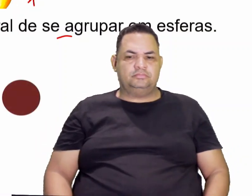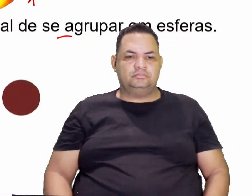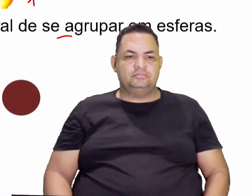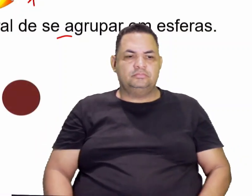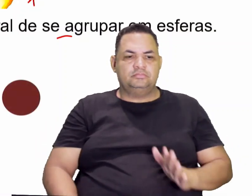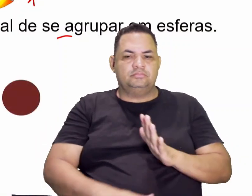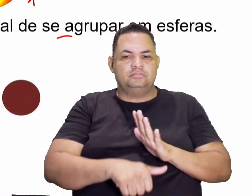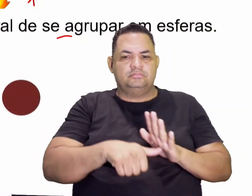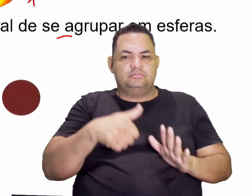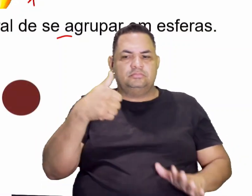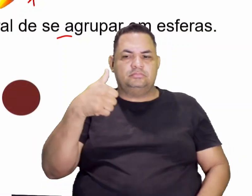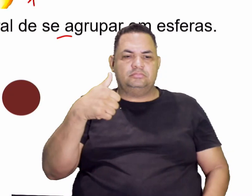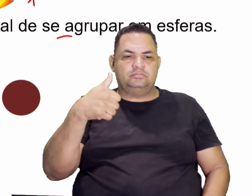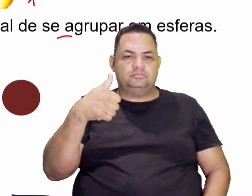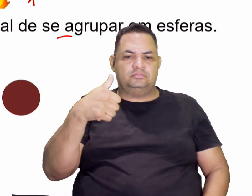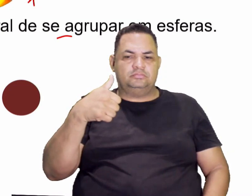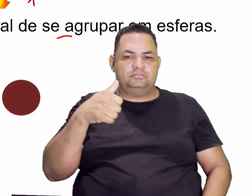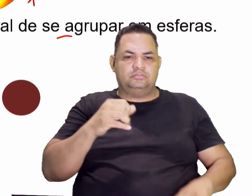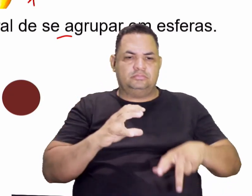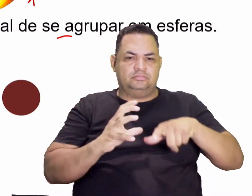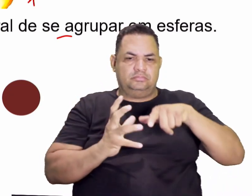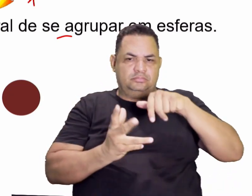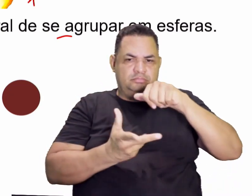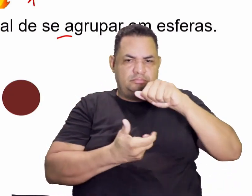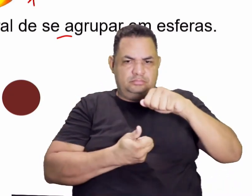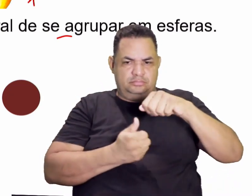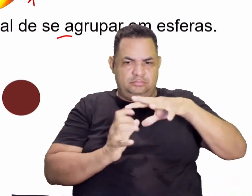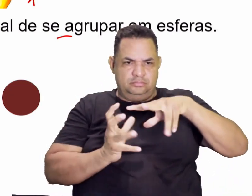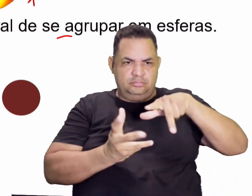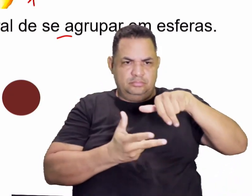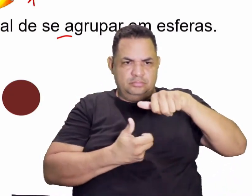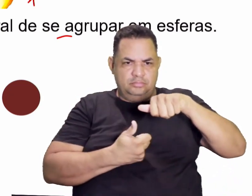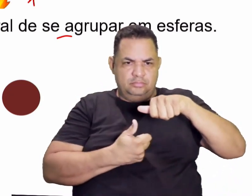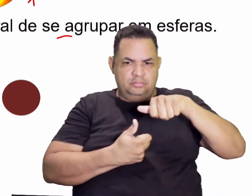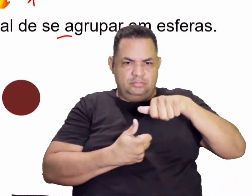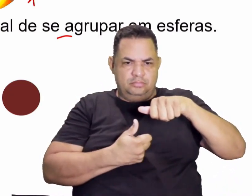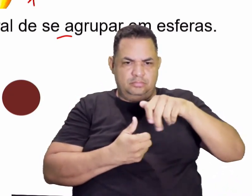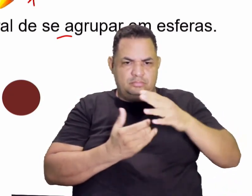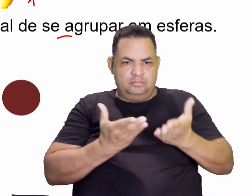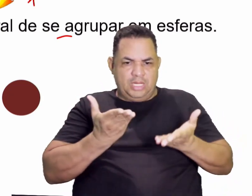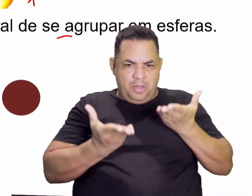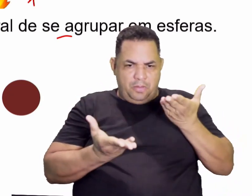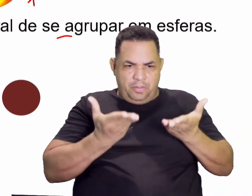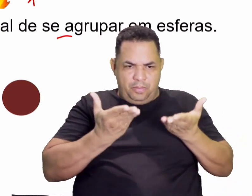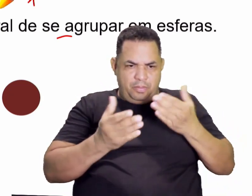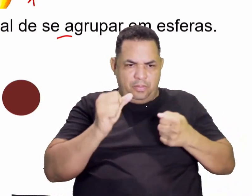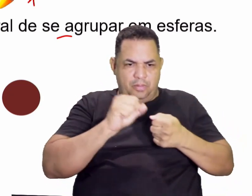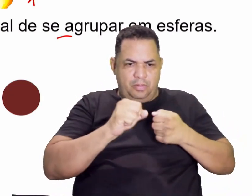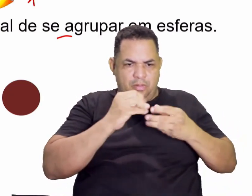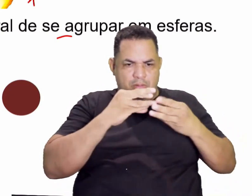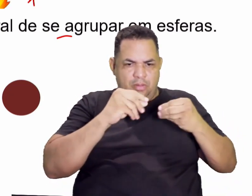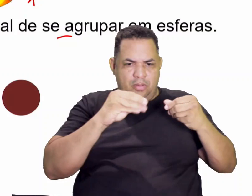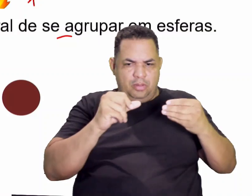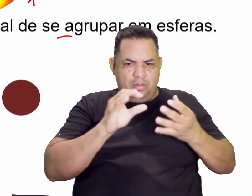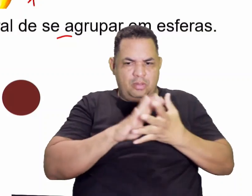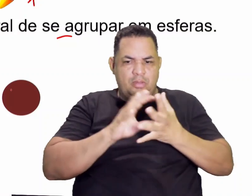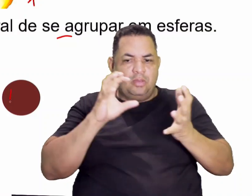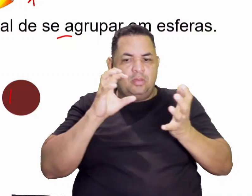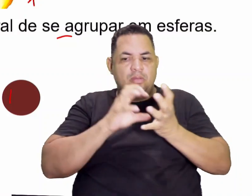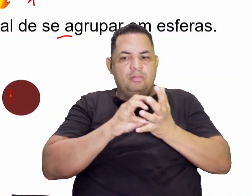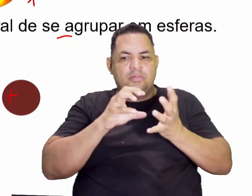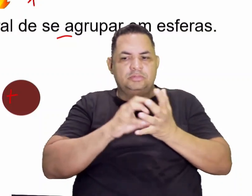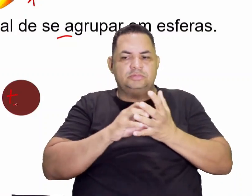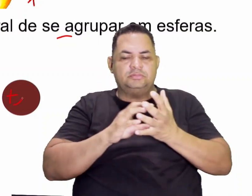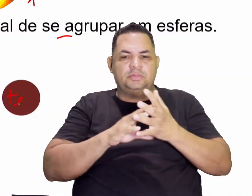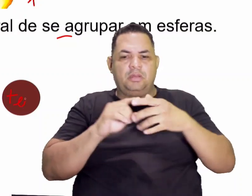vamos ver. Eu peguei a Terra, ó, tá aqui. A mais pesada, ela é feita de terra e ficaria no centro, tá